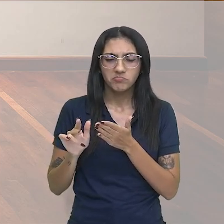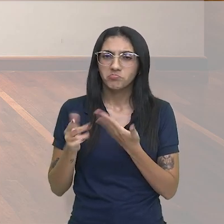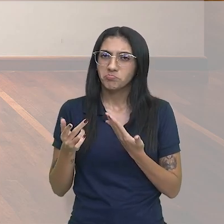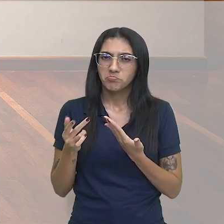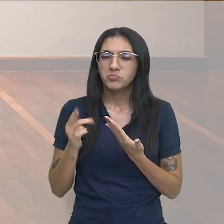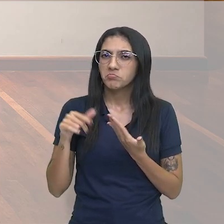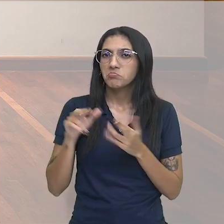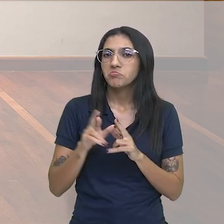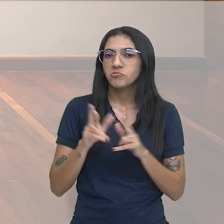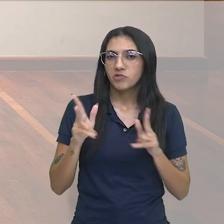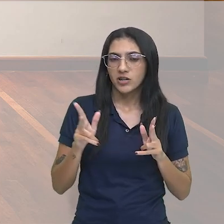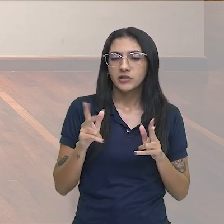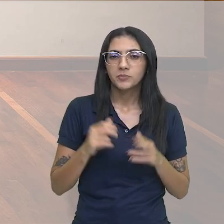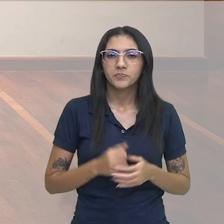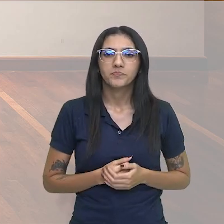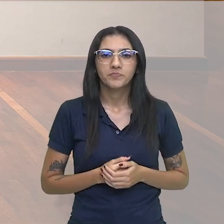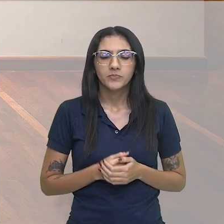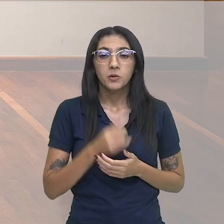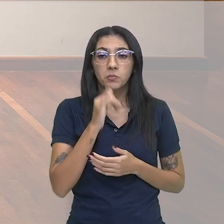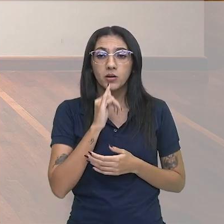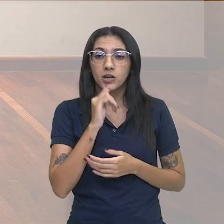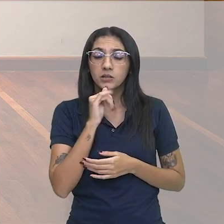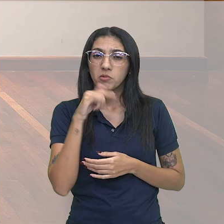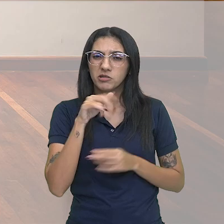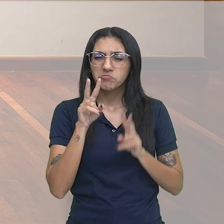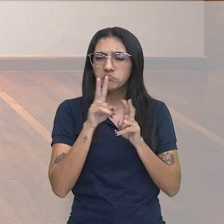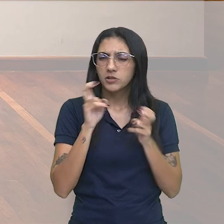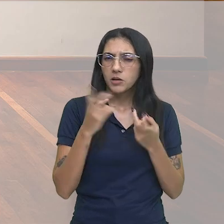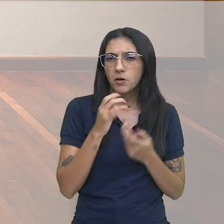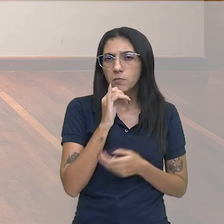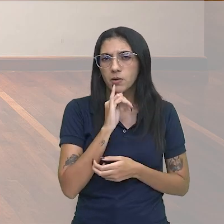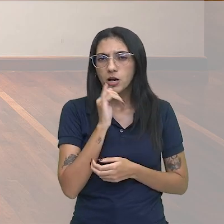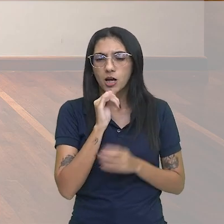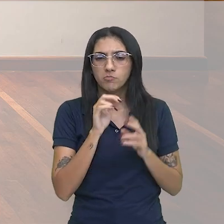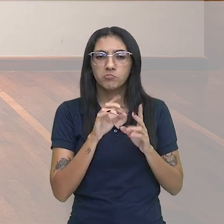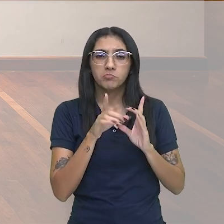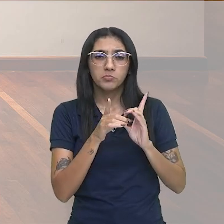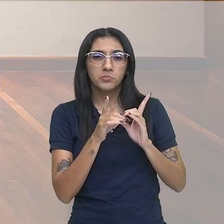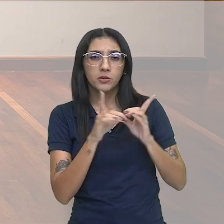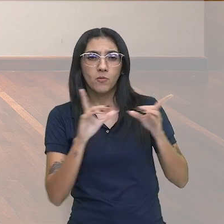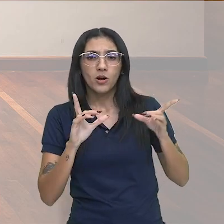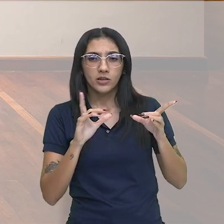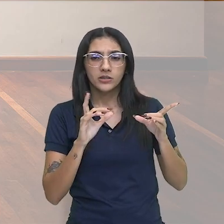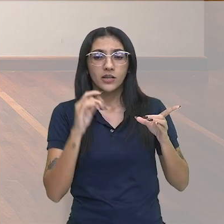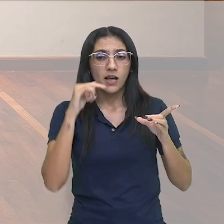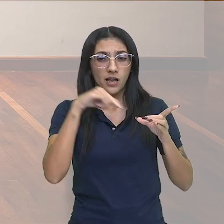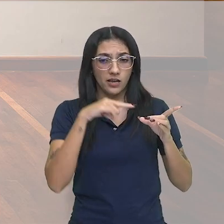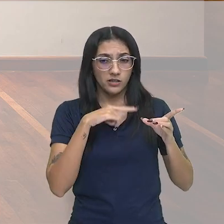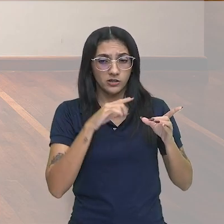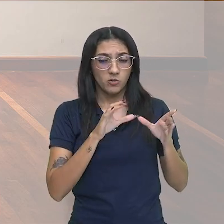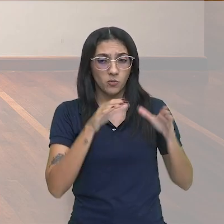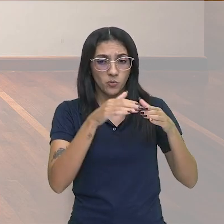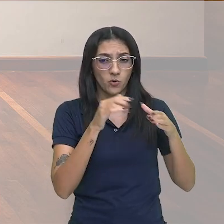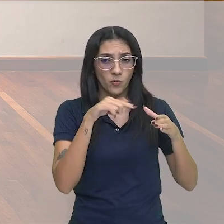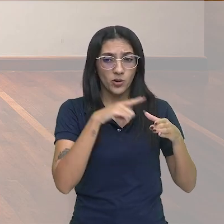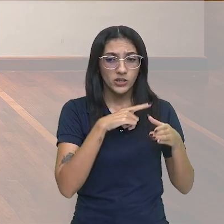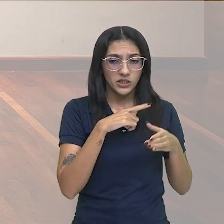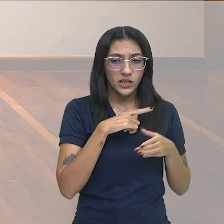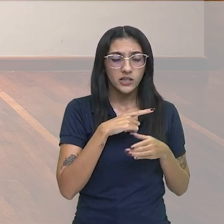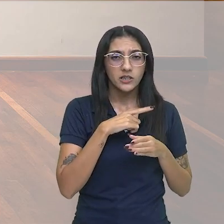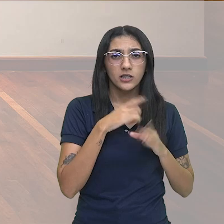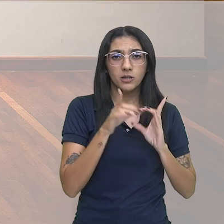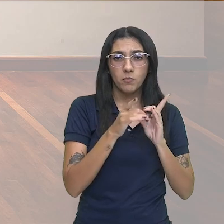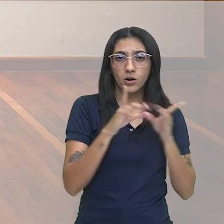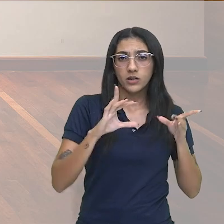E quando você trata da questão da democracia, você vai dizer se esse regime ele é democrático ou não